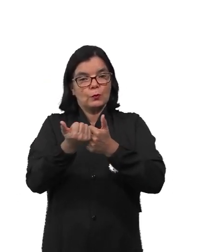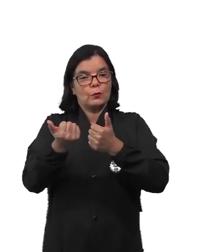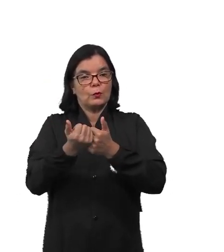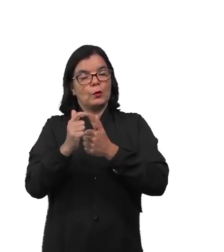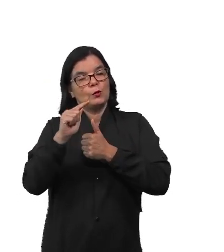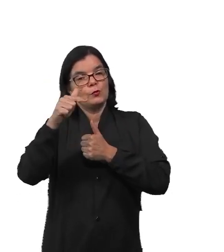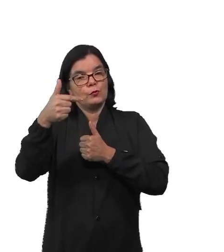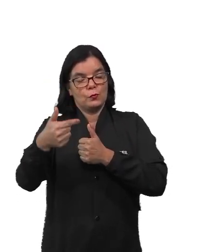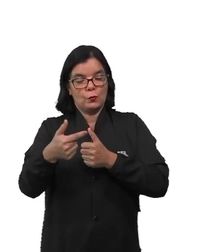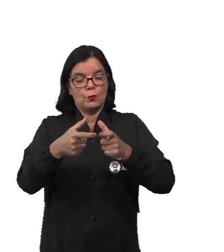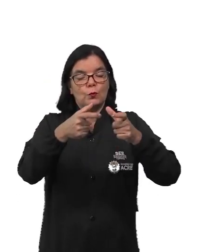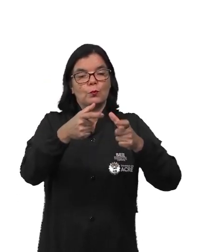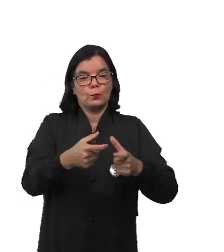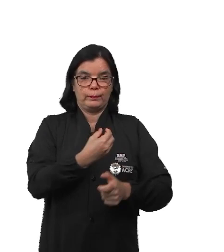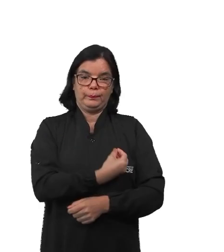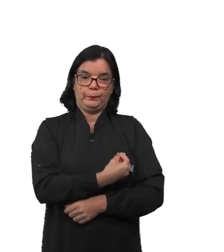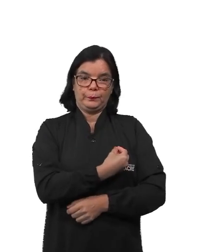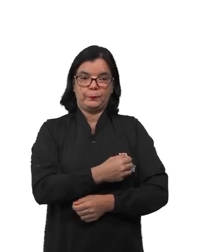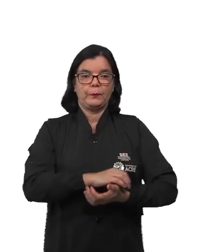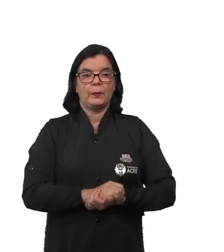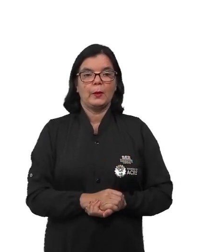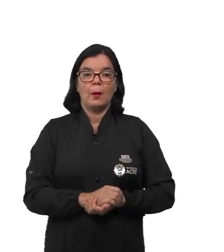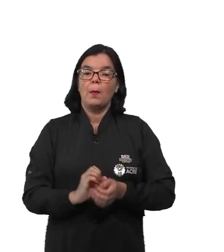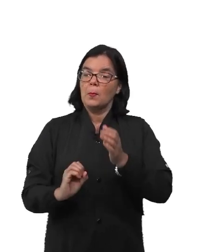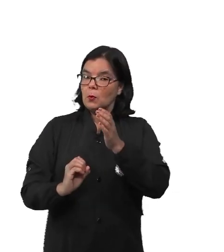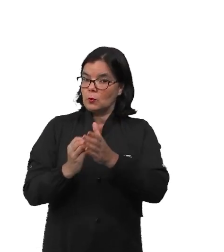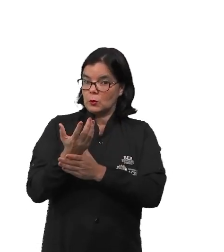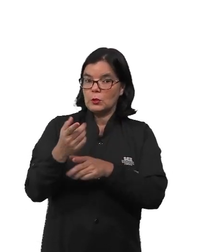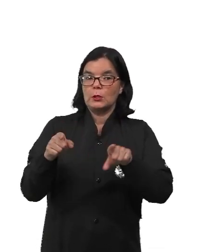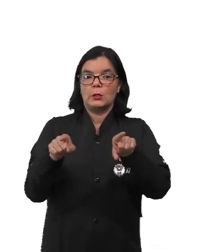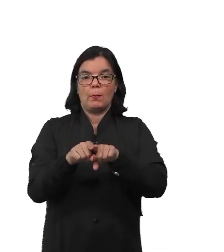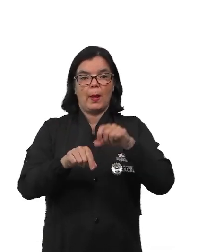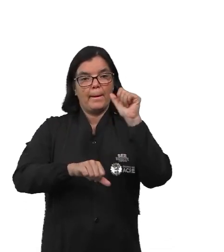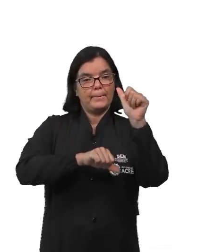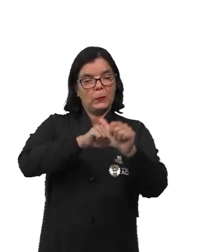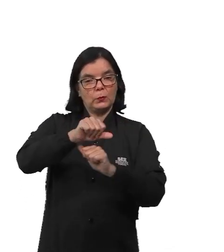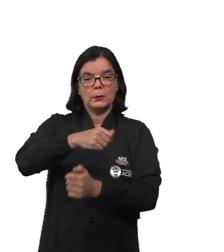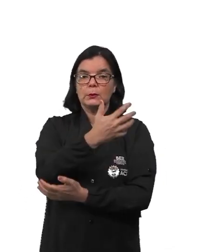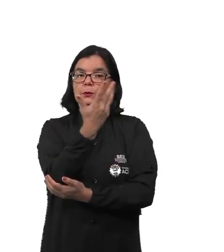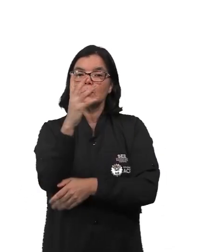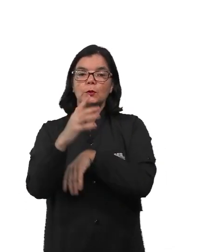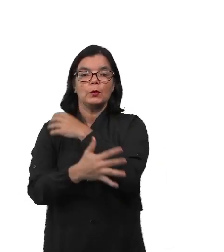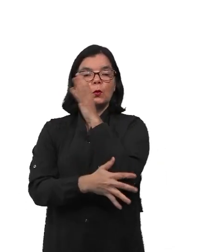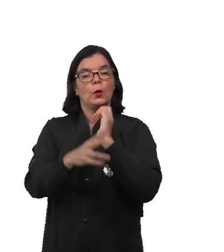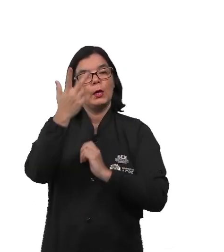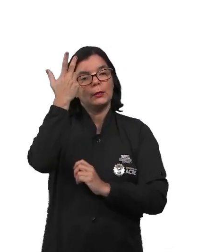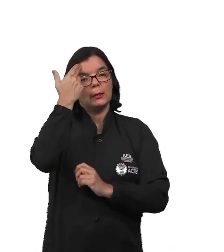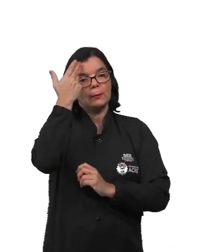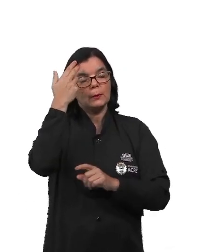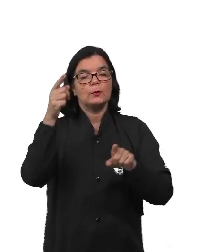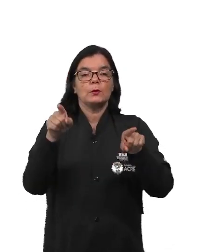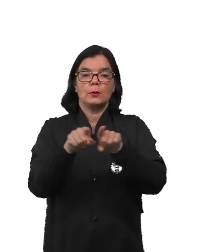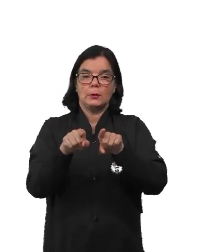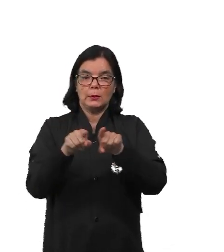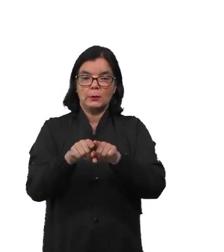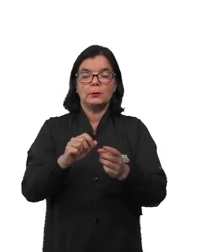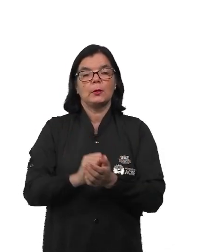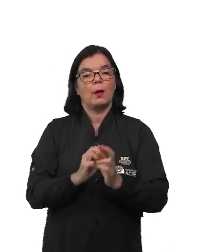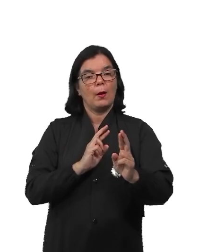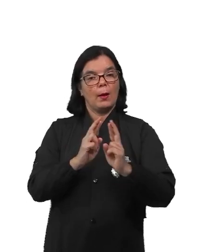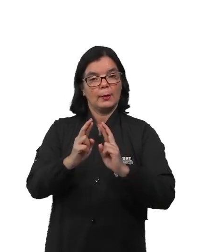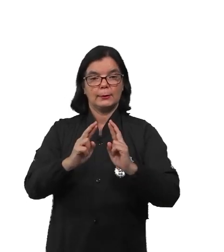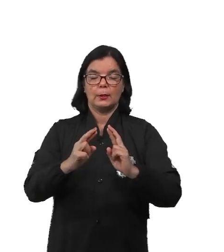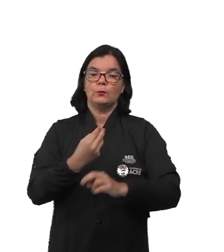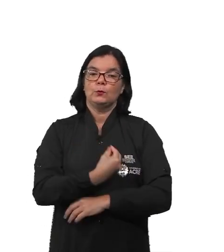de outros em seu habitat. Pode ocorrer em resposta a mudanças ambientais, naturais ou antrópicas, ou seja, por ação